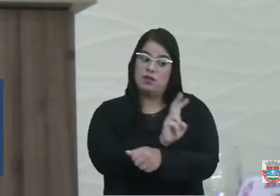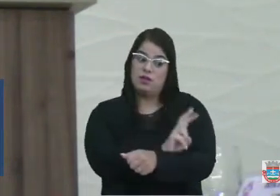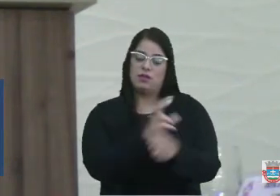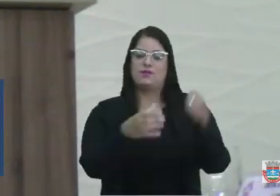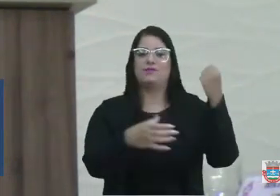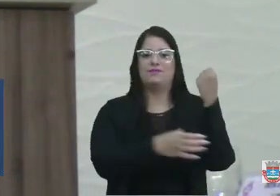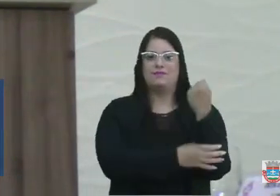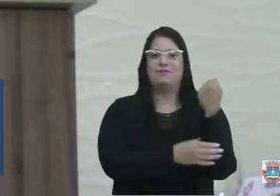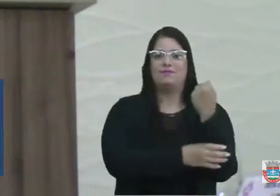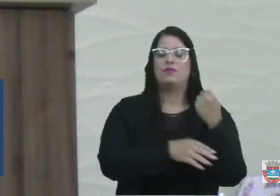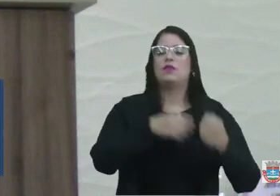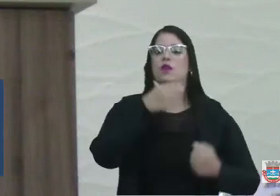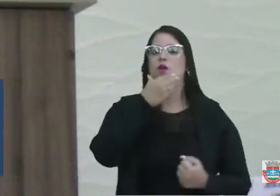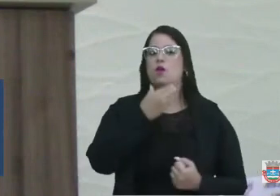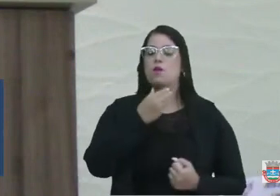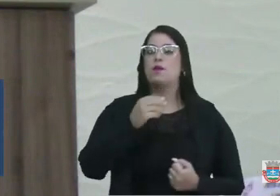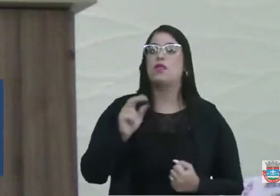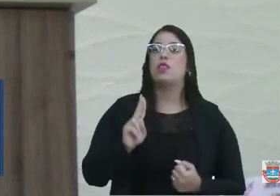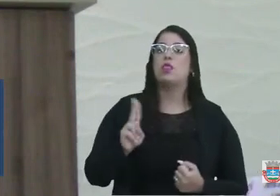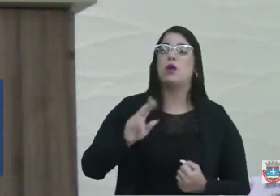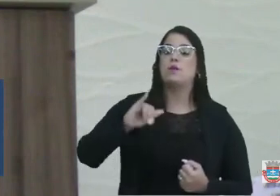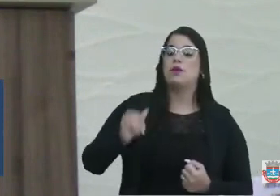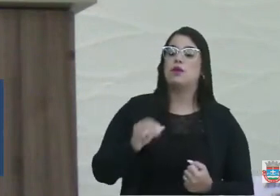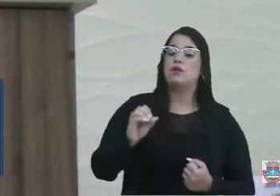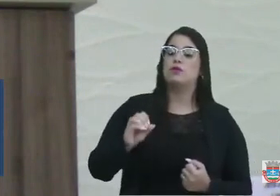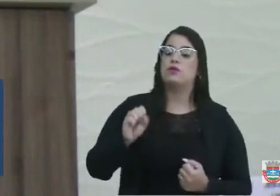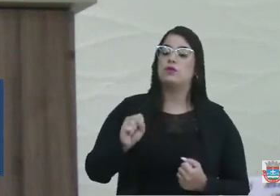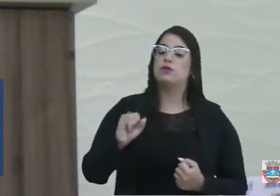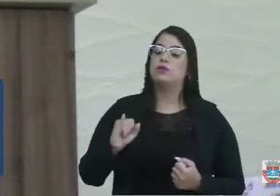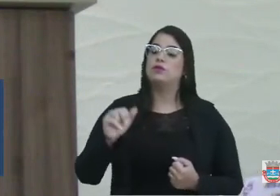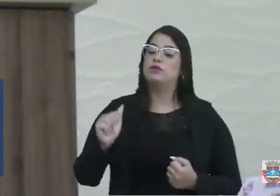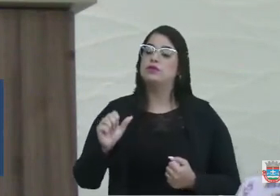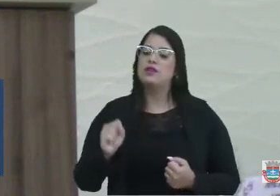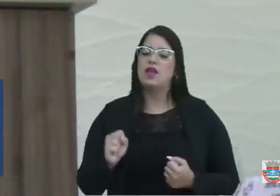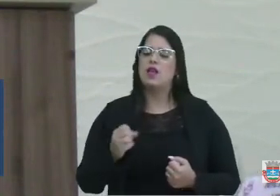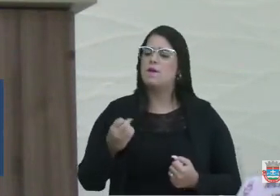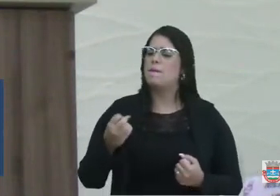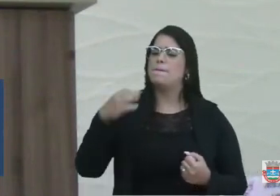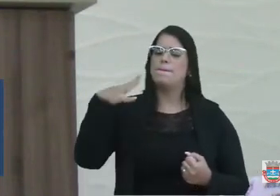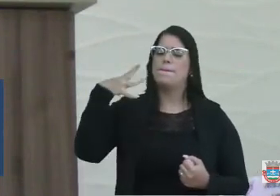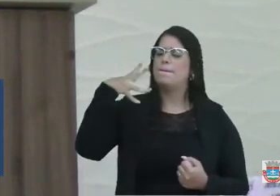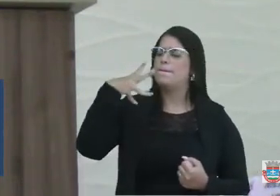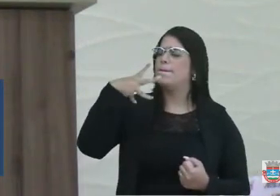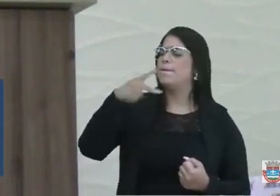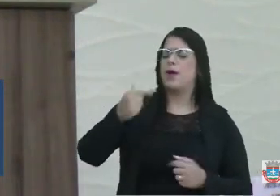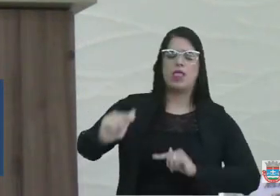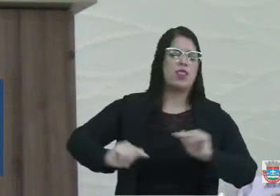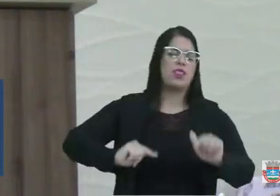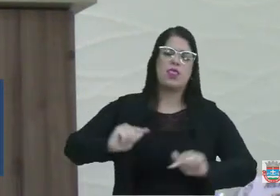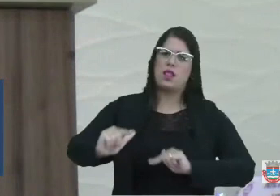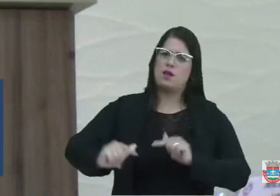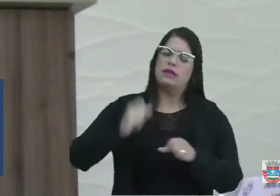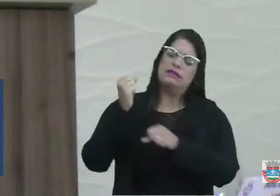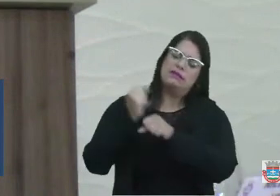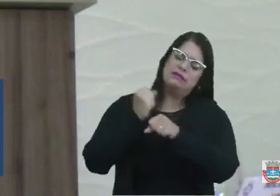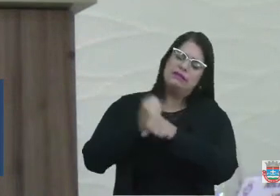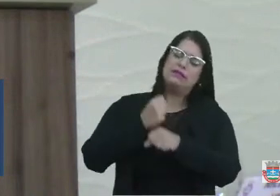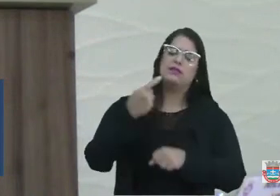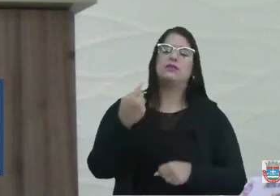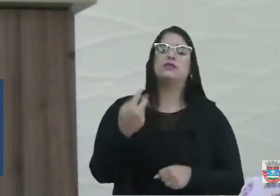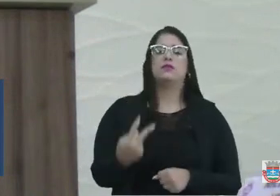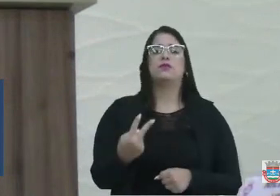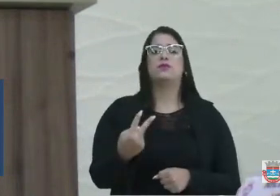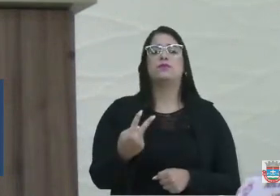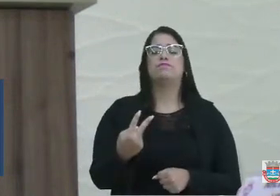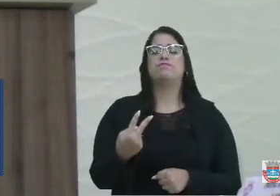município, Josias, pelo um belo trabalho que vem fazendo há desde 2 anos, né, nessa gestão, que ele, o